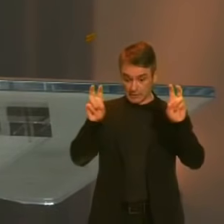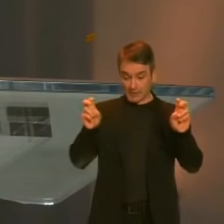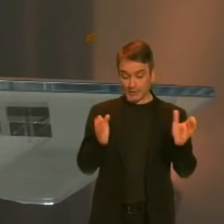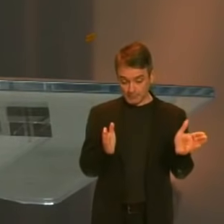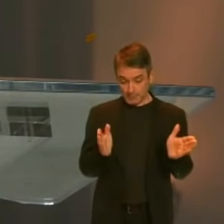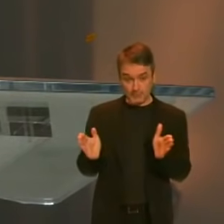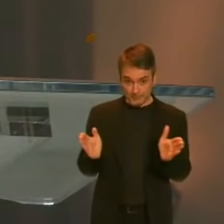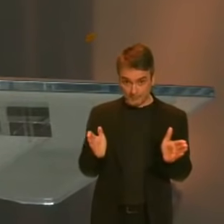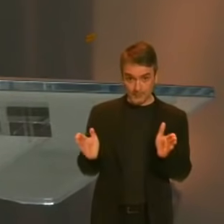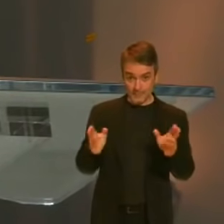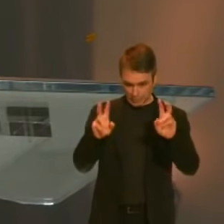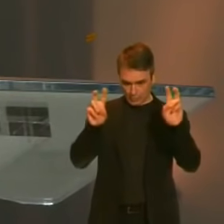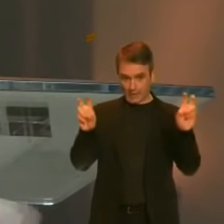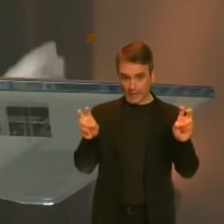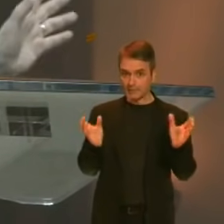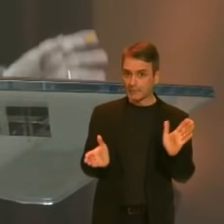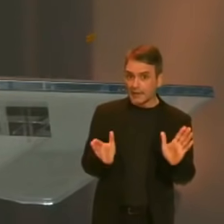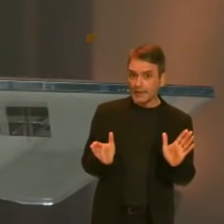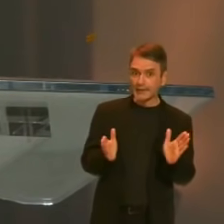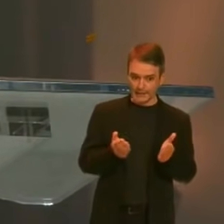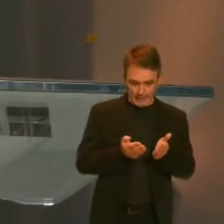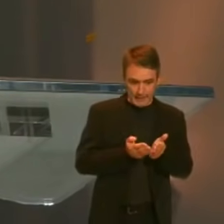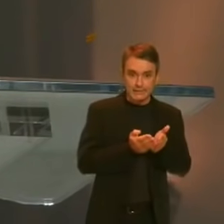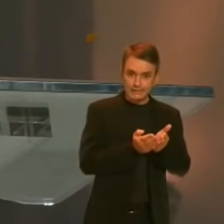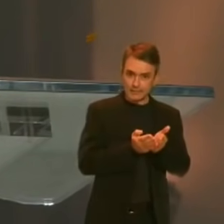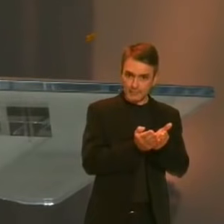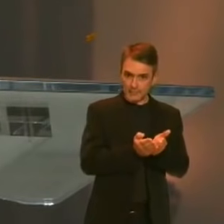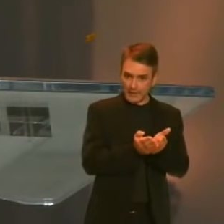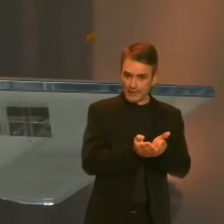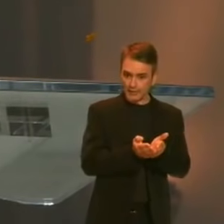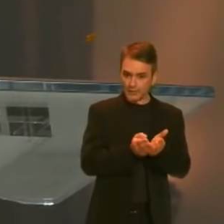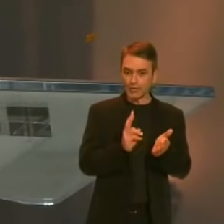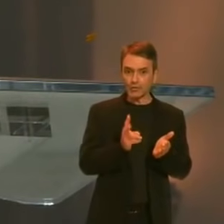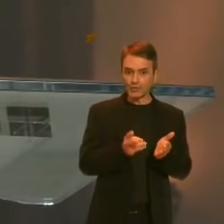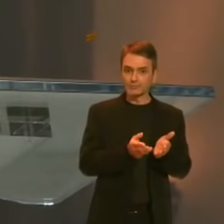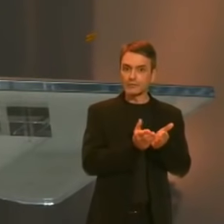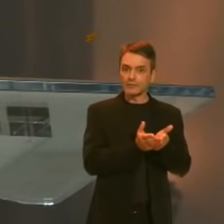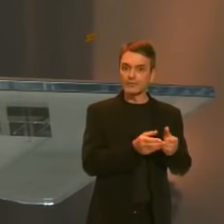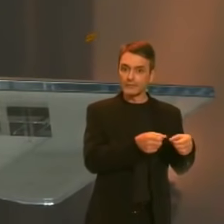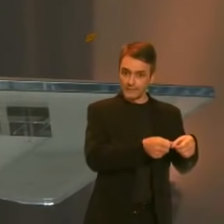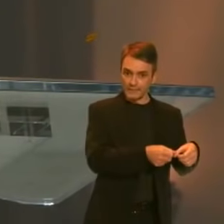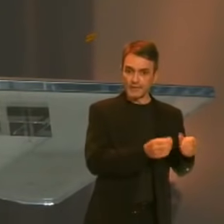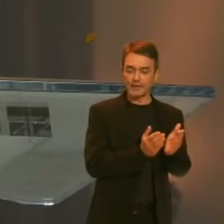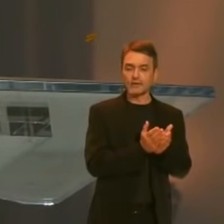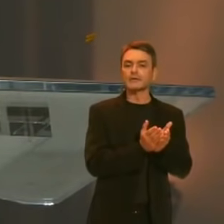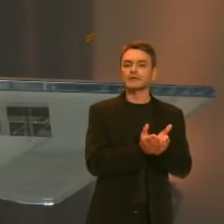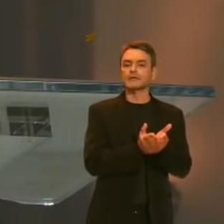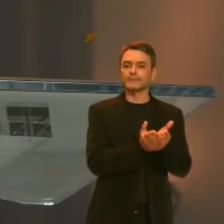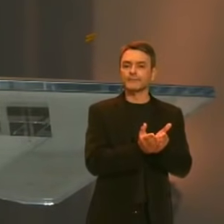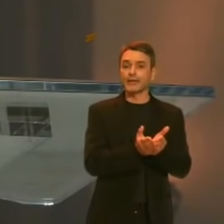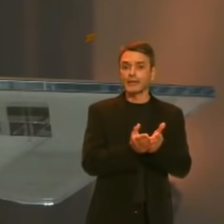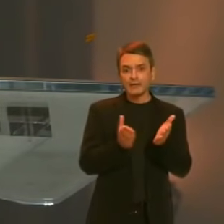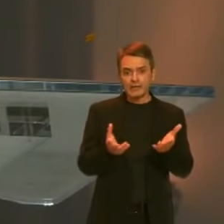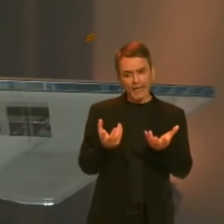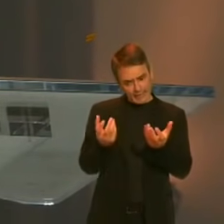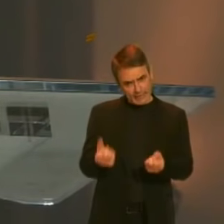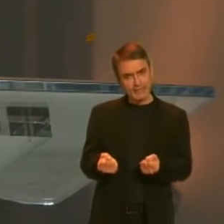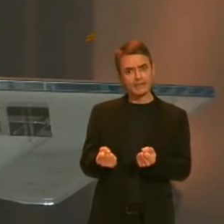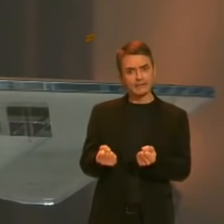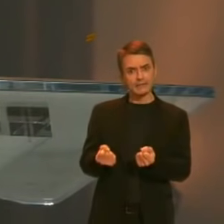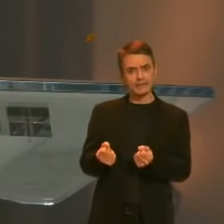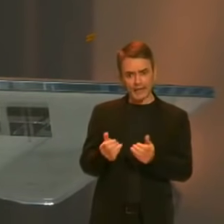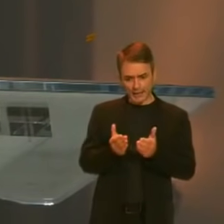ver essa caravela, que esse barco, esse é o tema deles, e que você esteja embarcando, né,